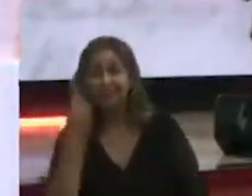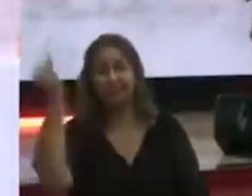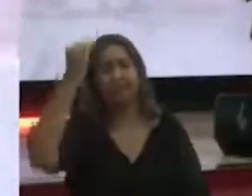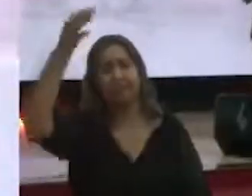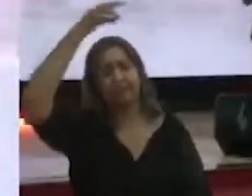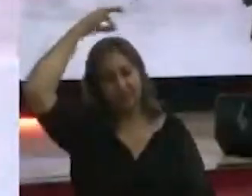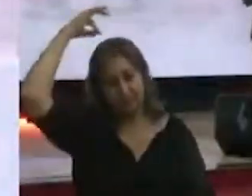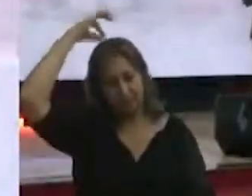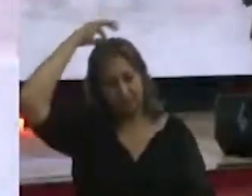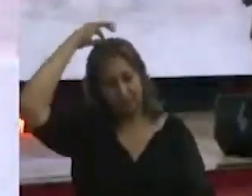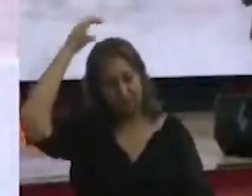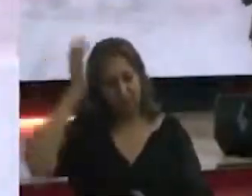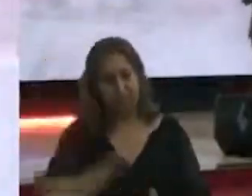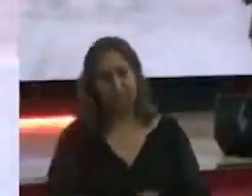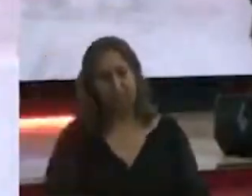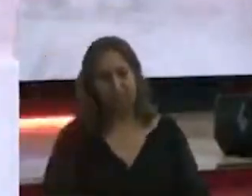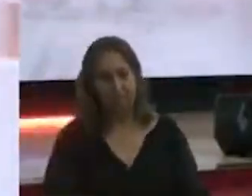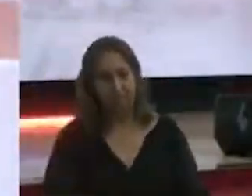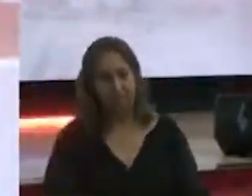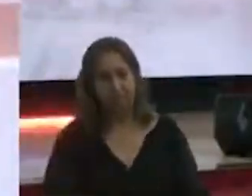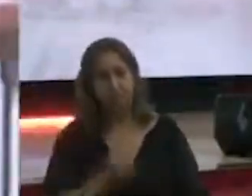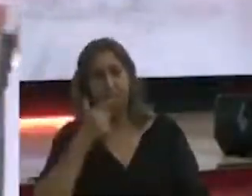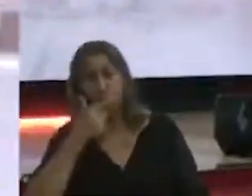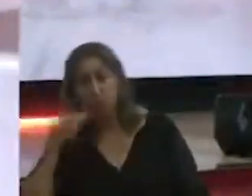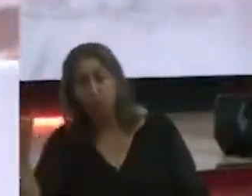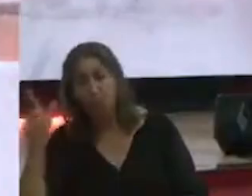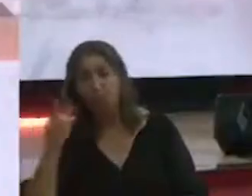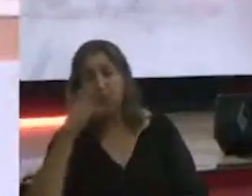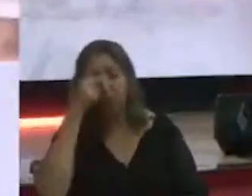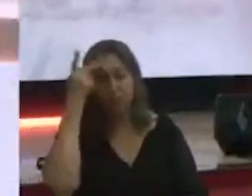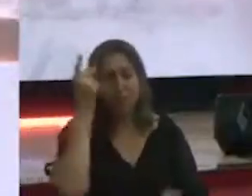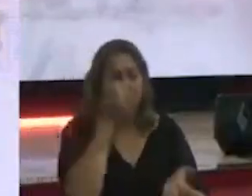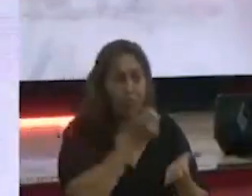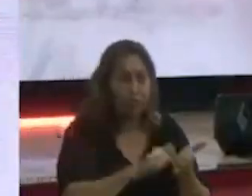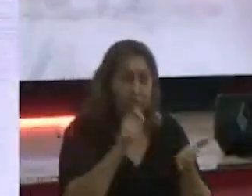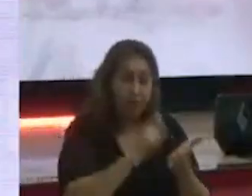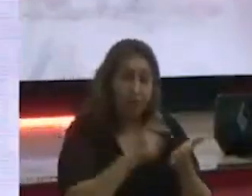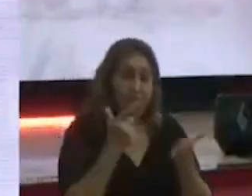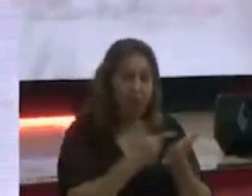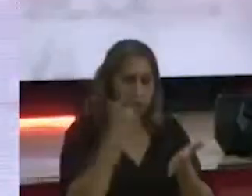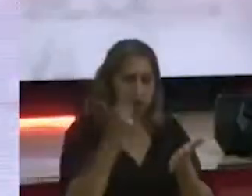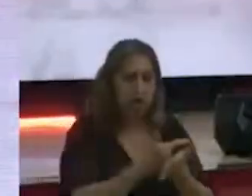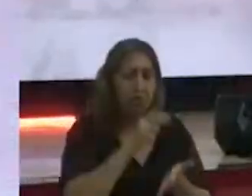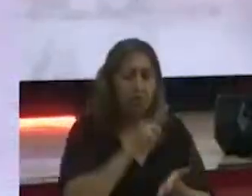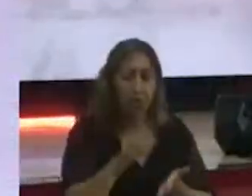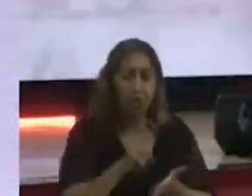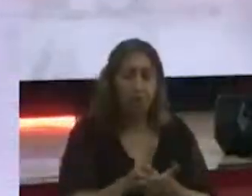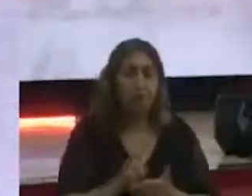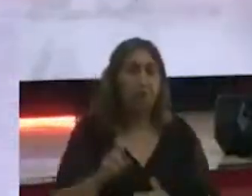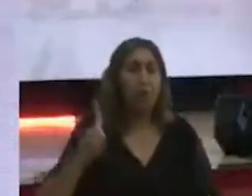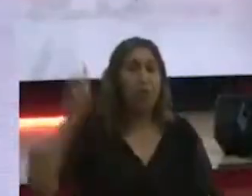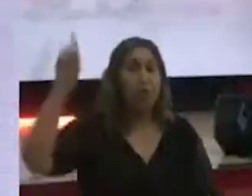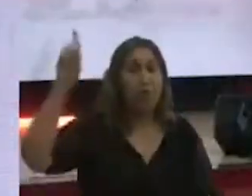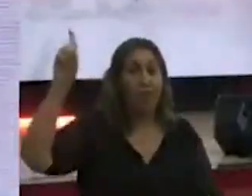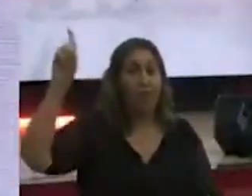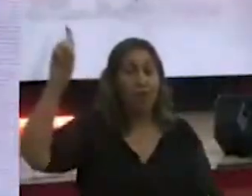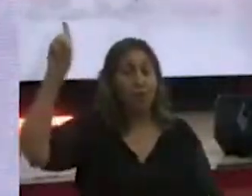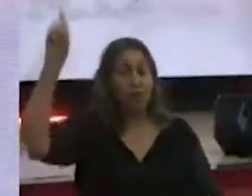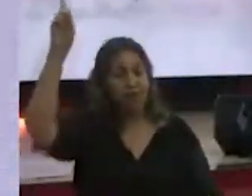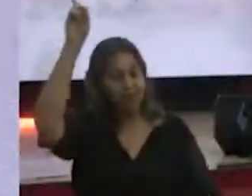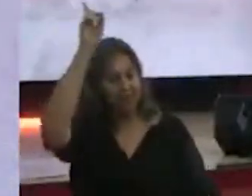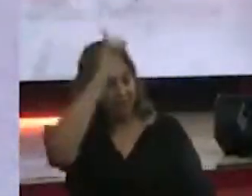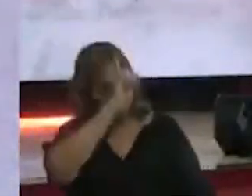Espírito Santo um outro escritor escreveu um livro chamado o Deus que habita em